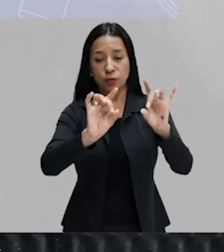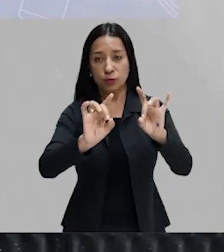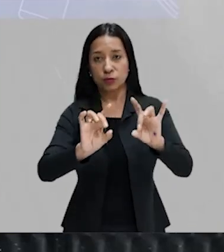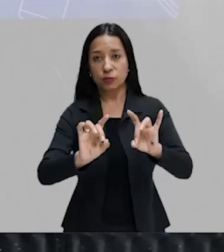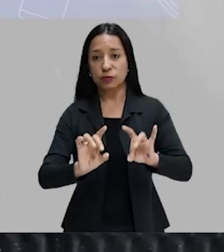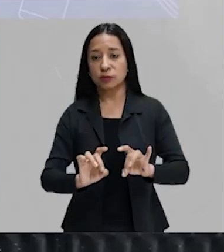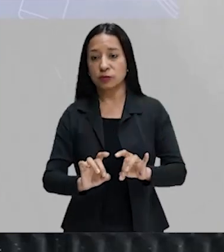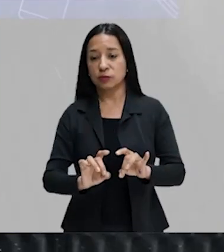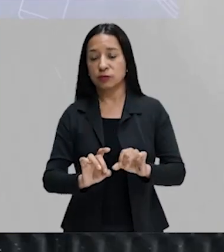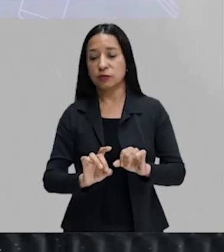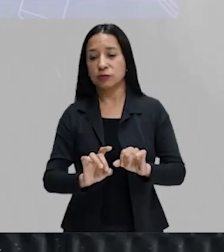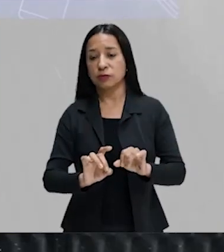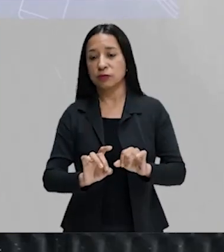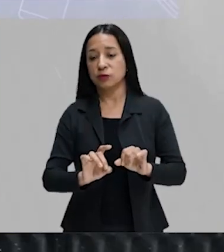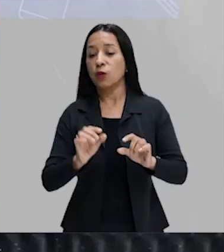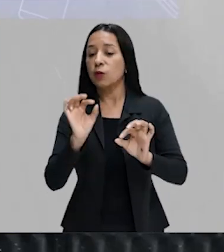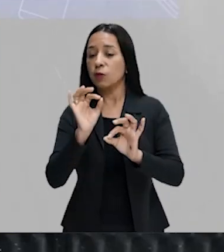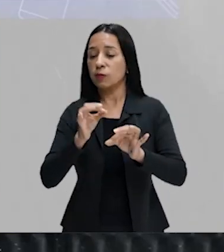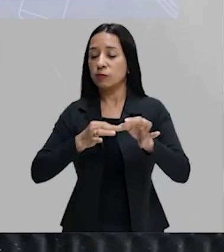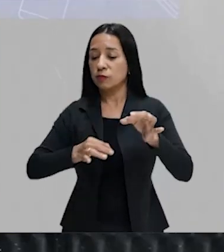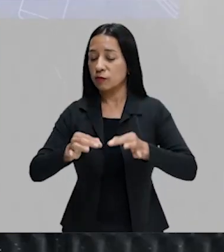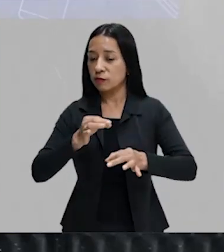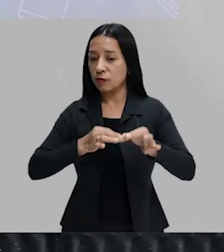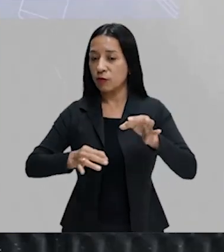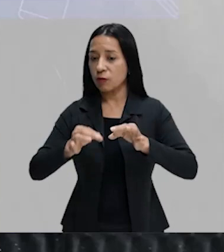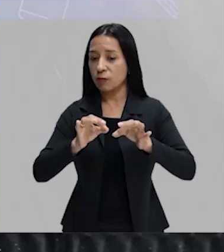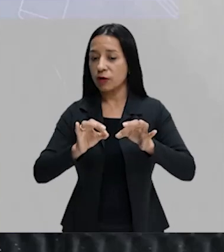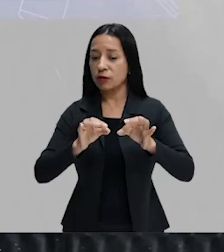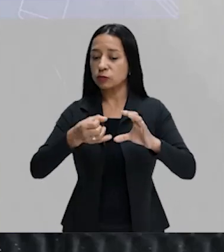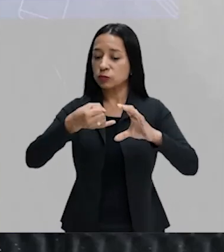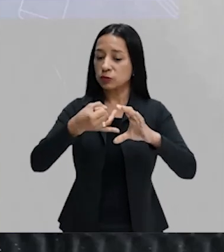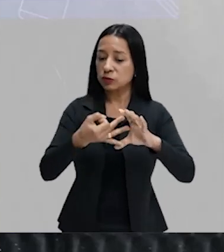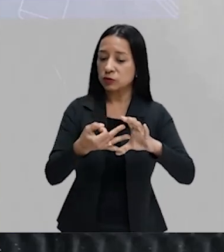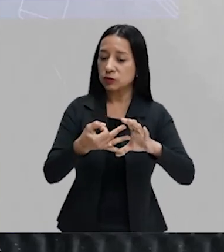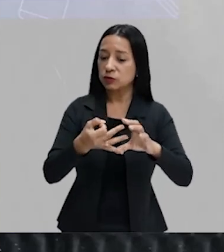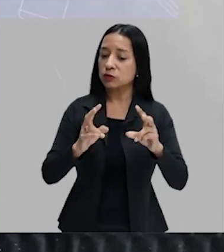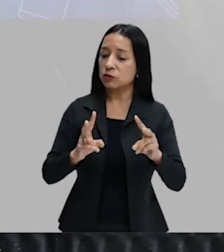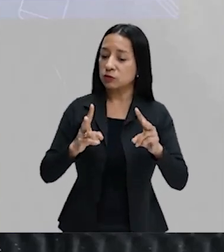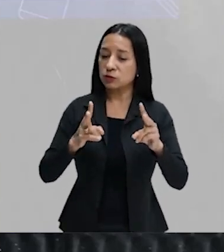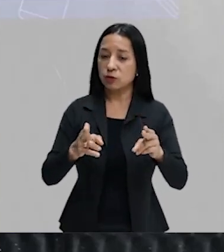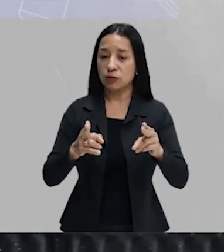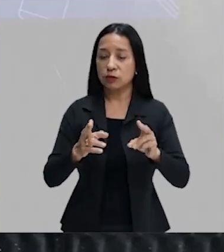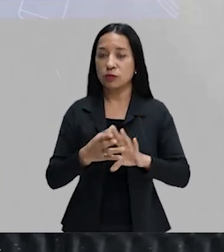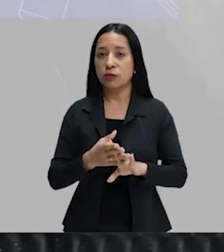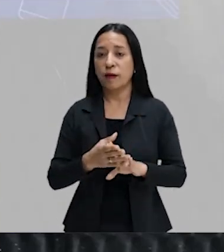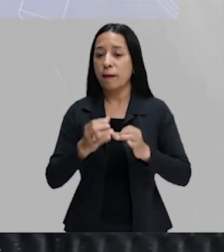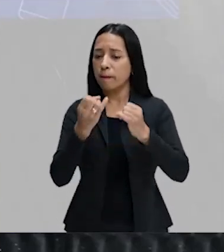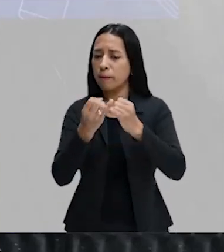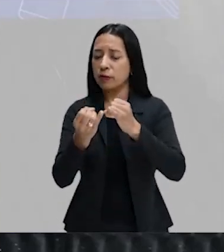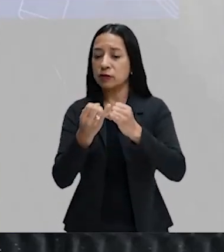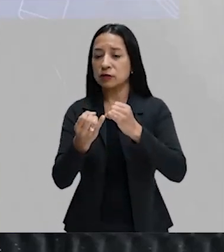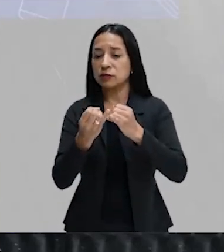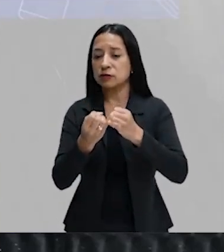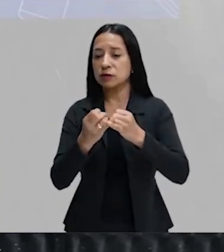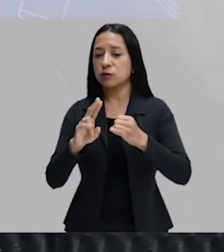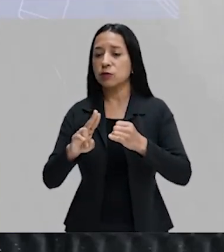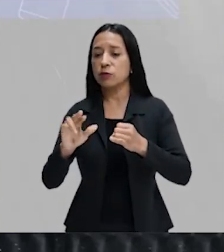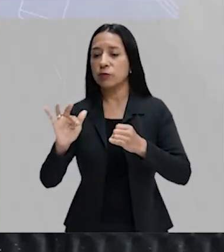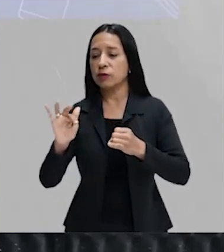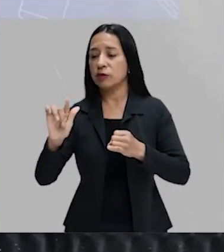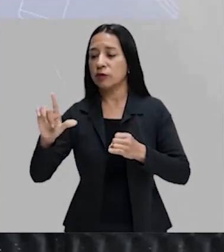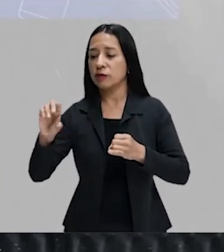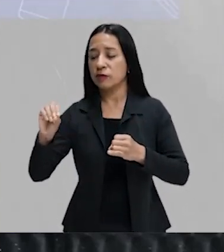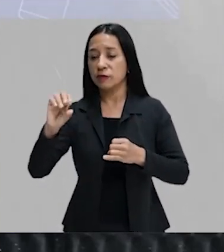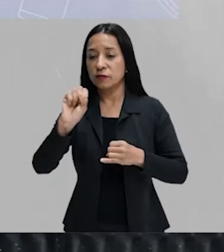que são grupos formados por indivíduos com características semelhantes, certo? Que são chamados filos.